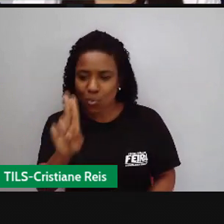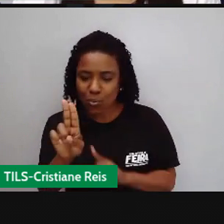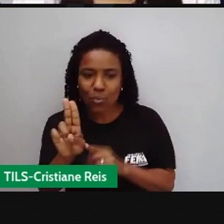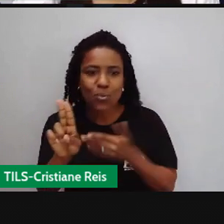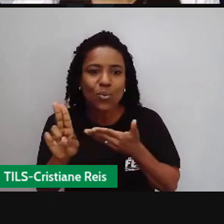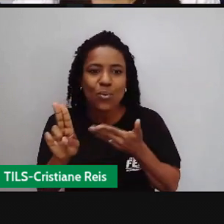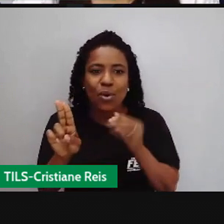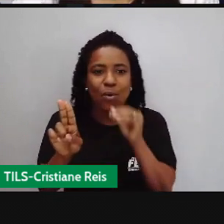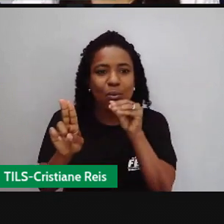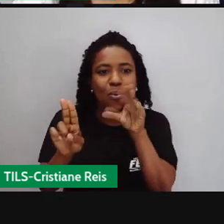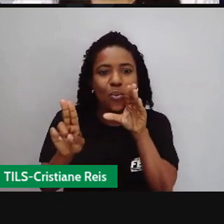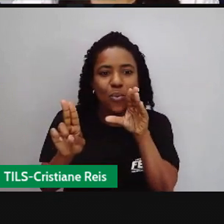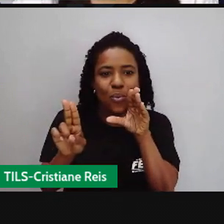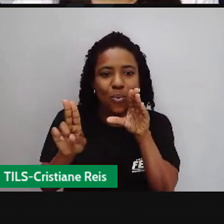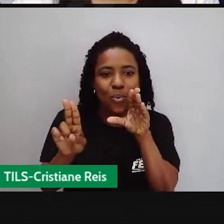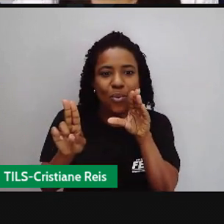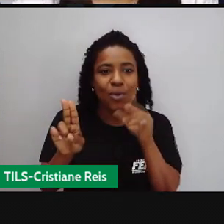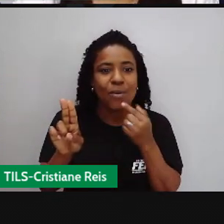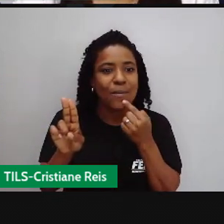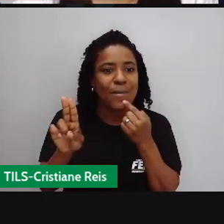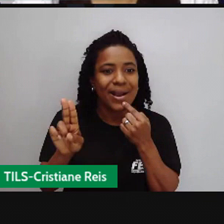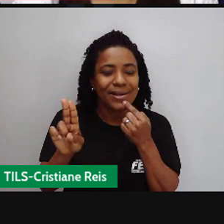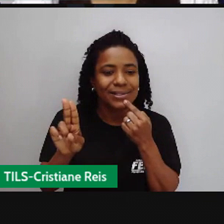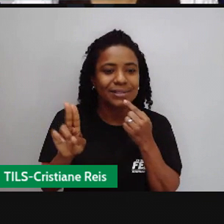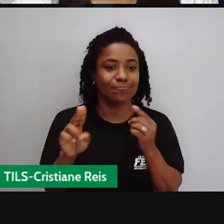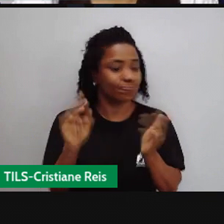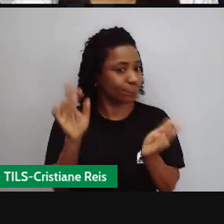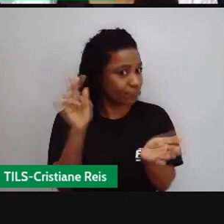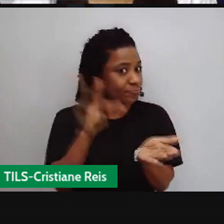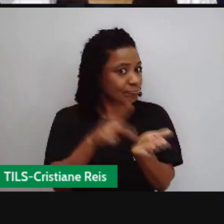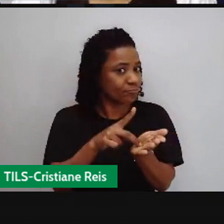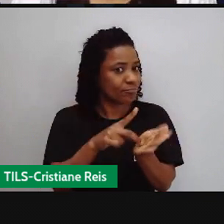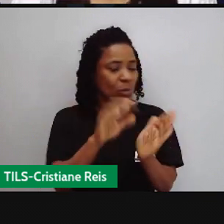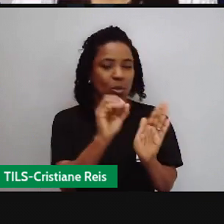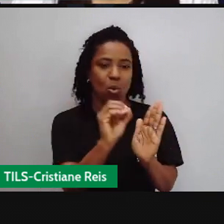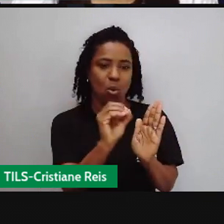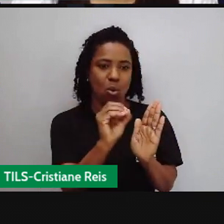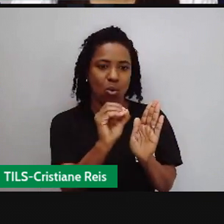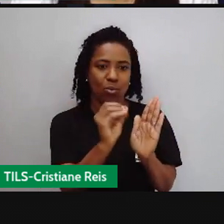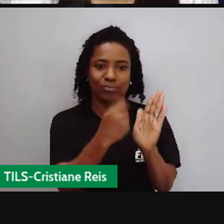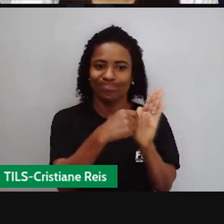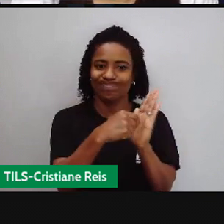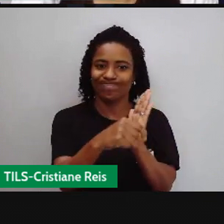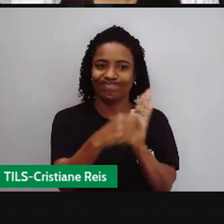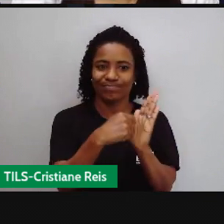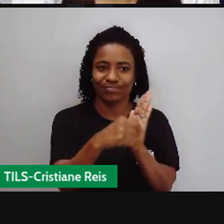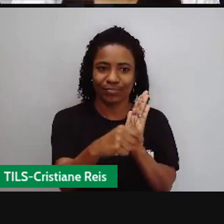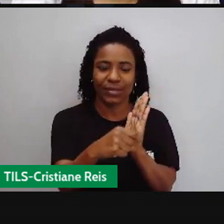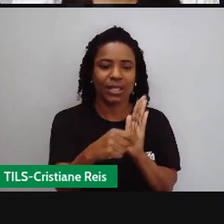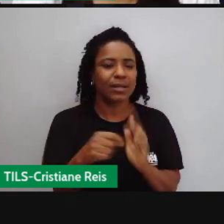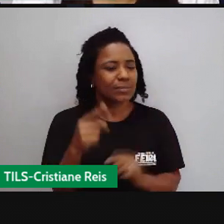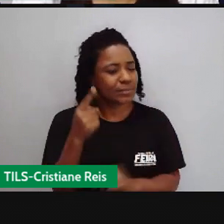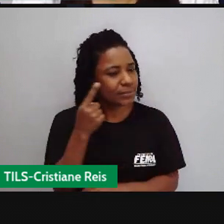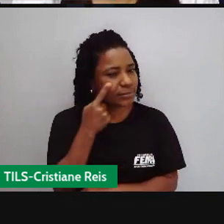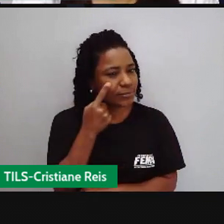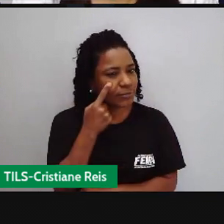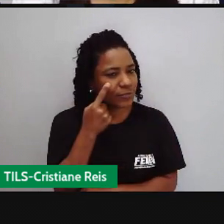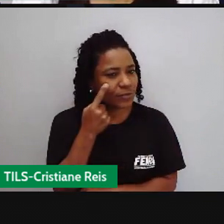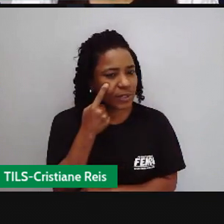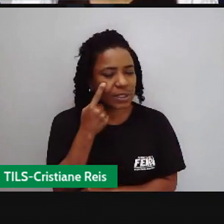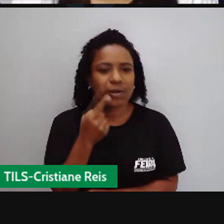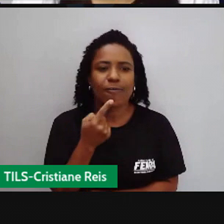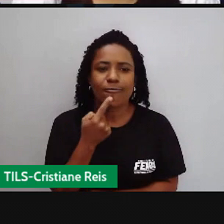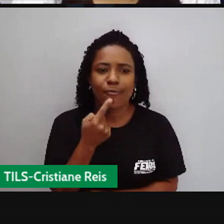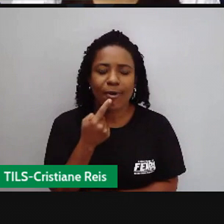dessas observações que a Pro colocou, é importante que você observe também na hora de falar, porque muitas palavras nós